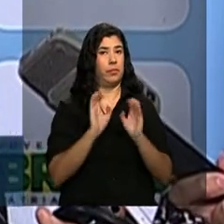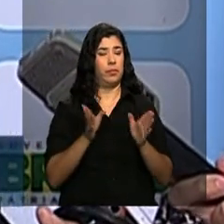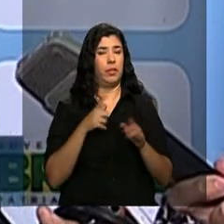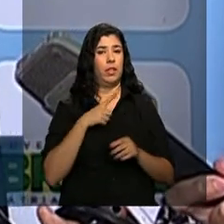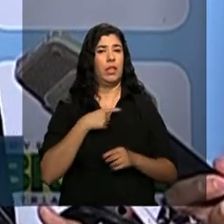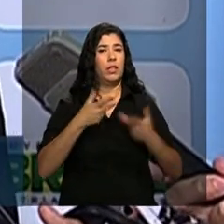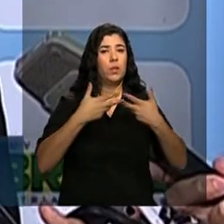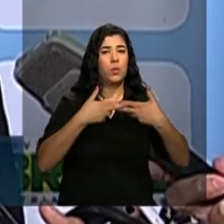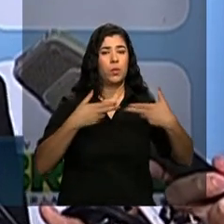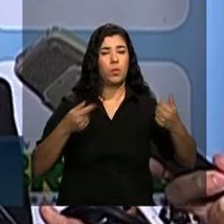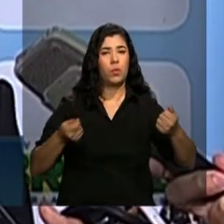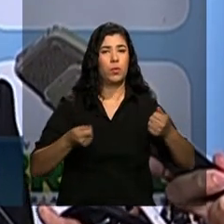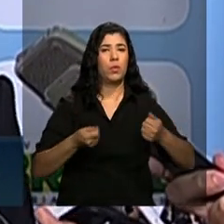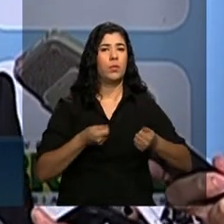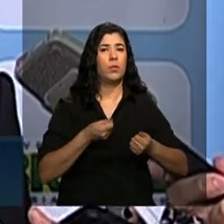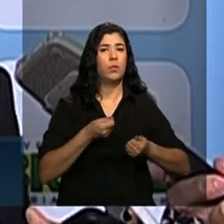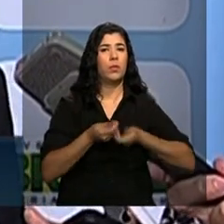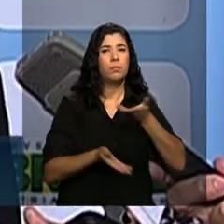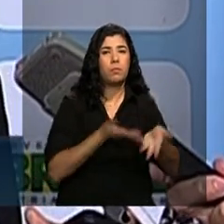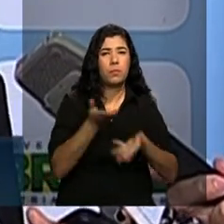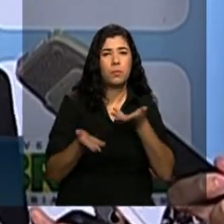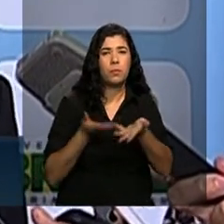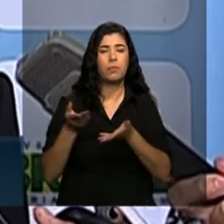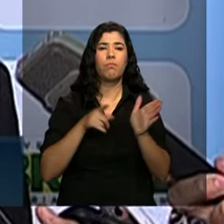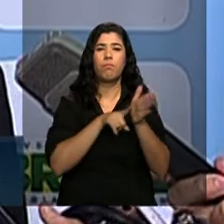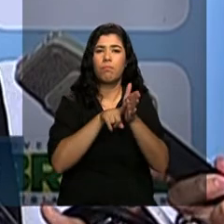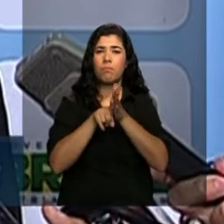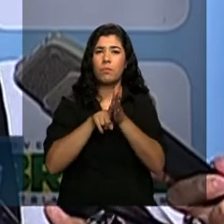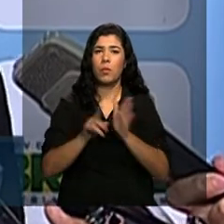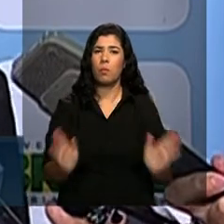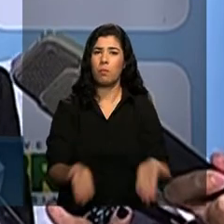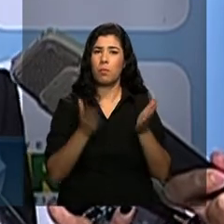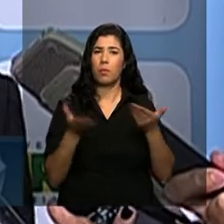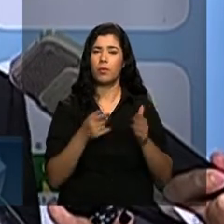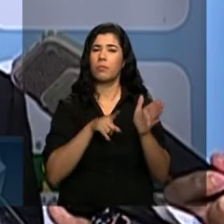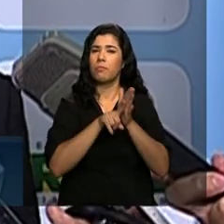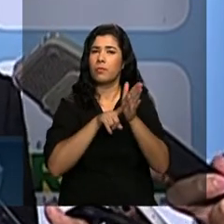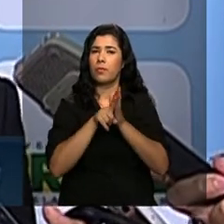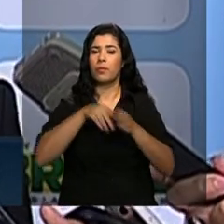esse recurso que a gente investe no desenvolvimento de pesquisa e desenvolvimento